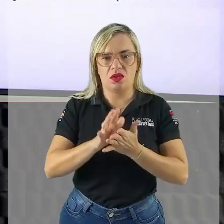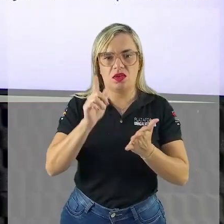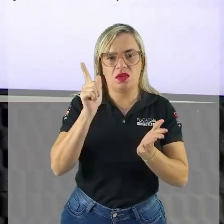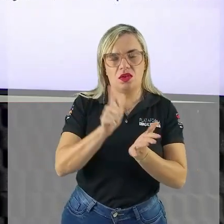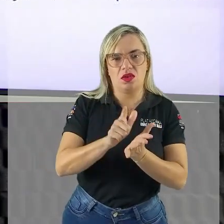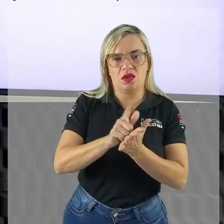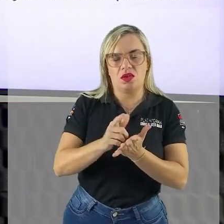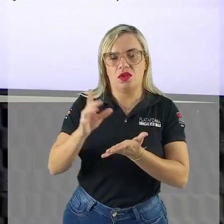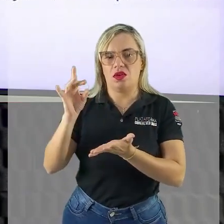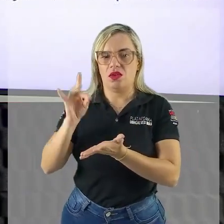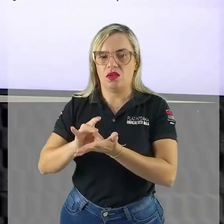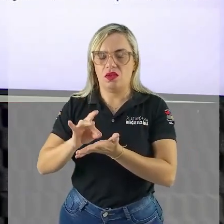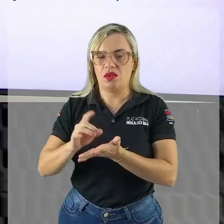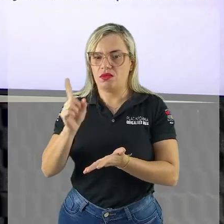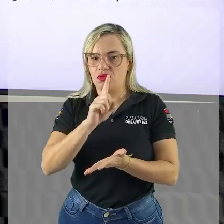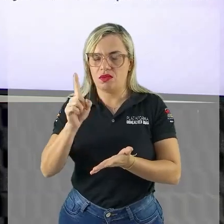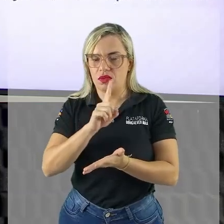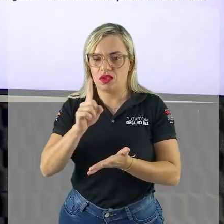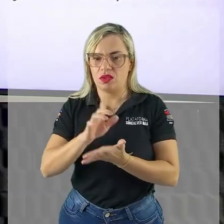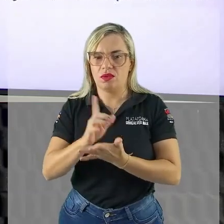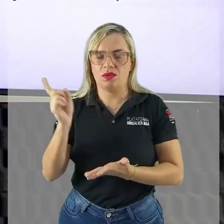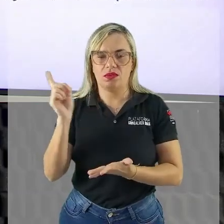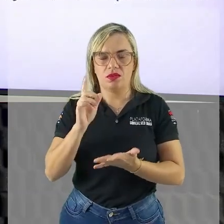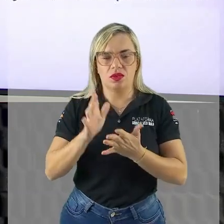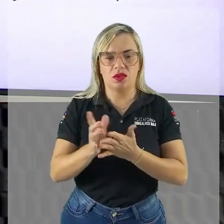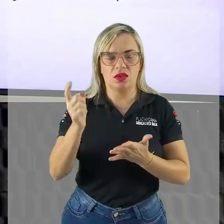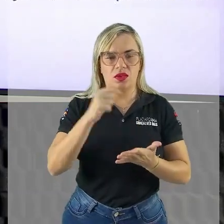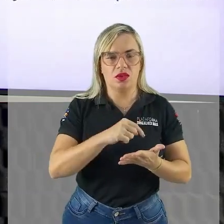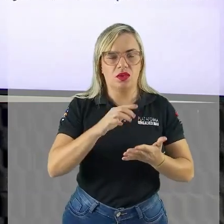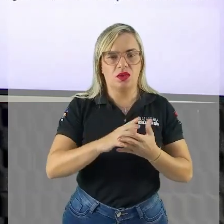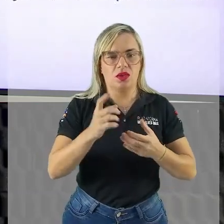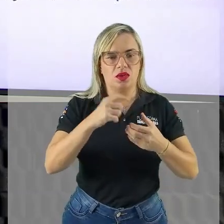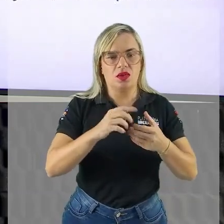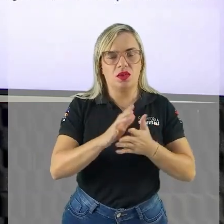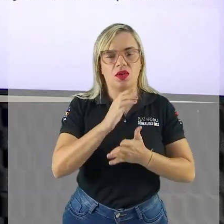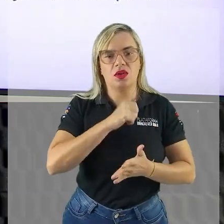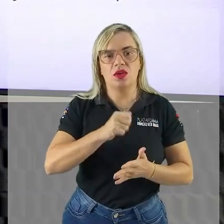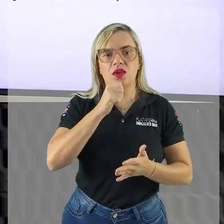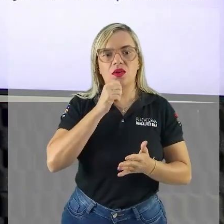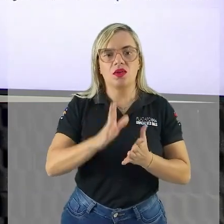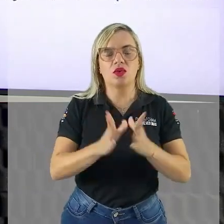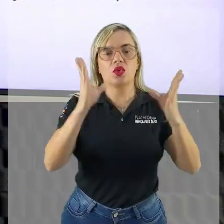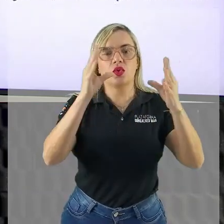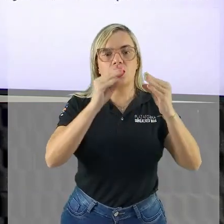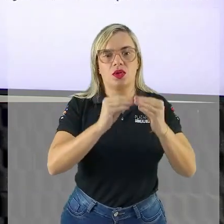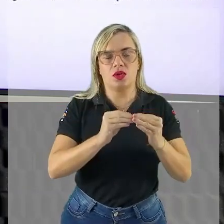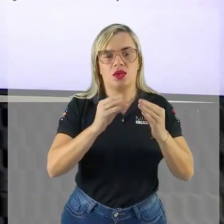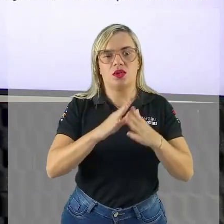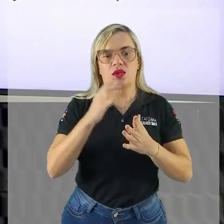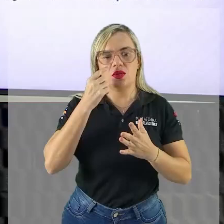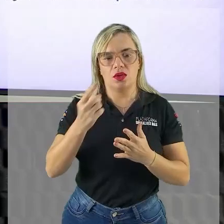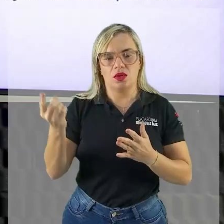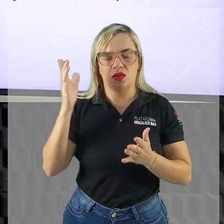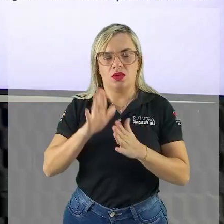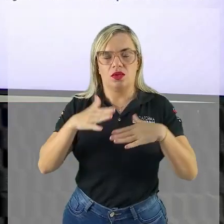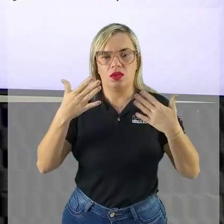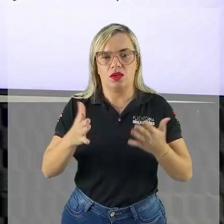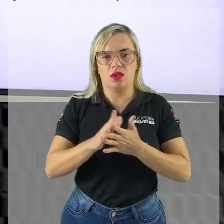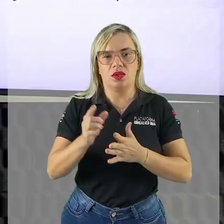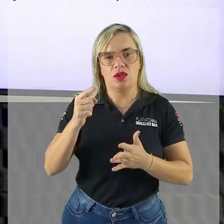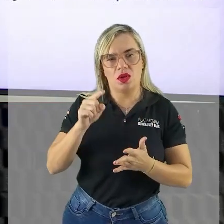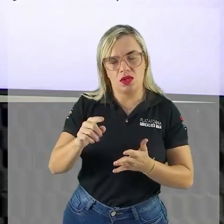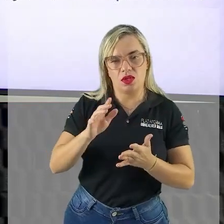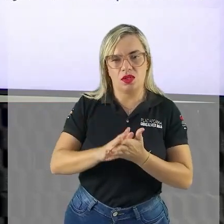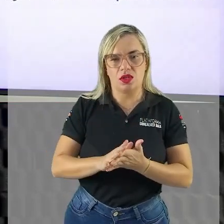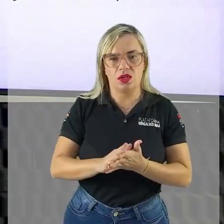folha oficial, aquela última folha. Aqui eu estou falando ainda do processo de rascunho. Então, quando você terminar